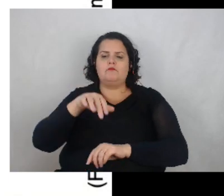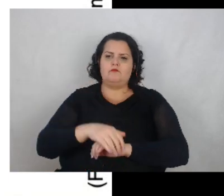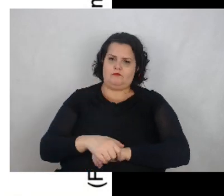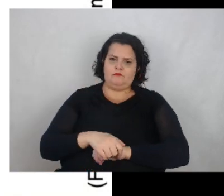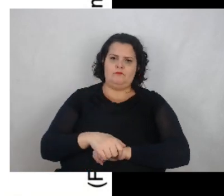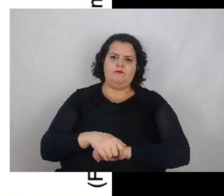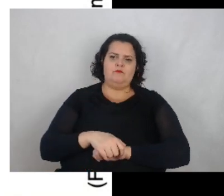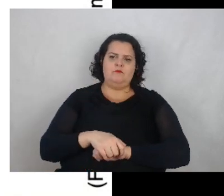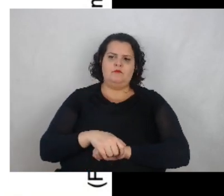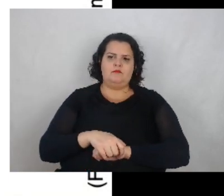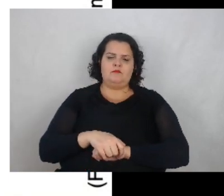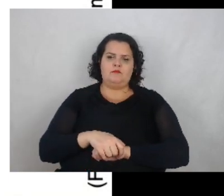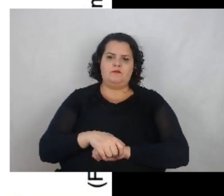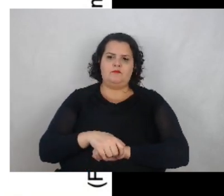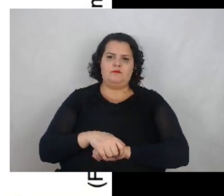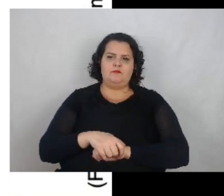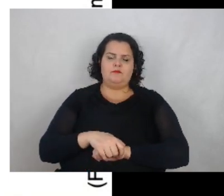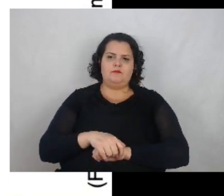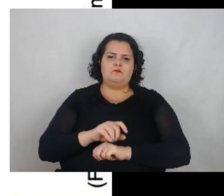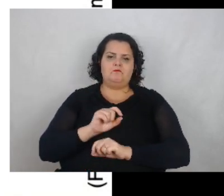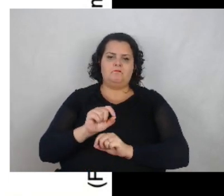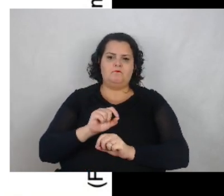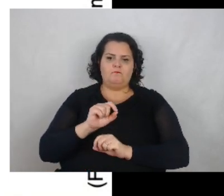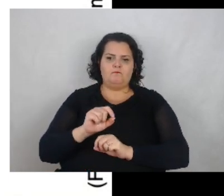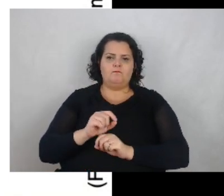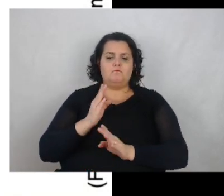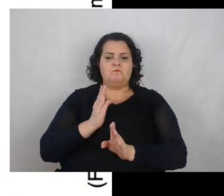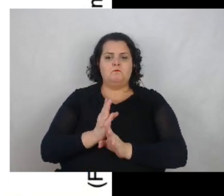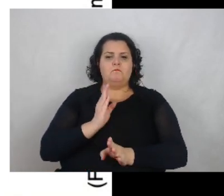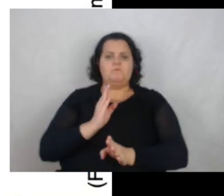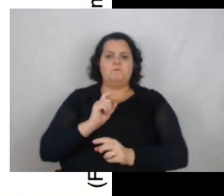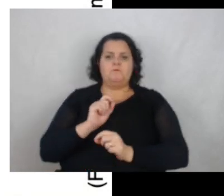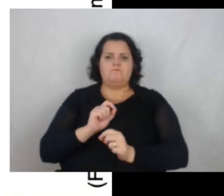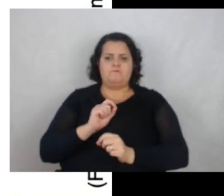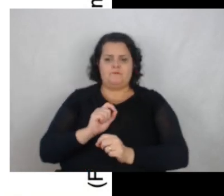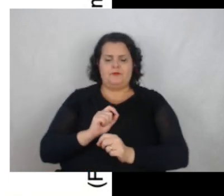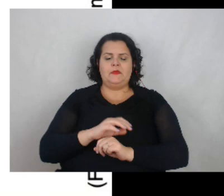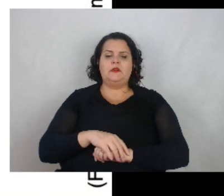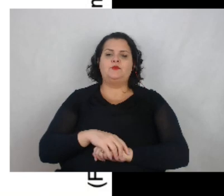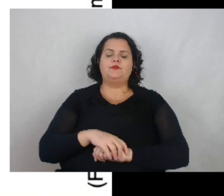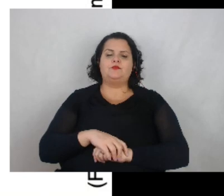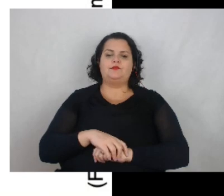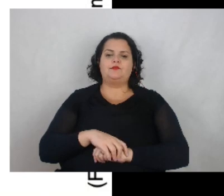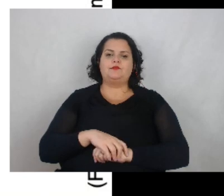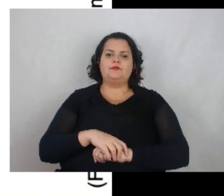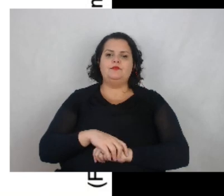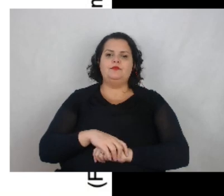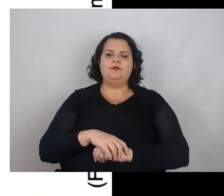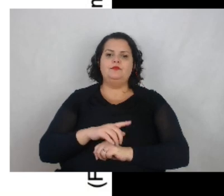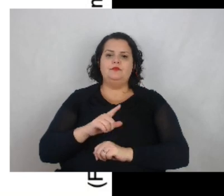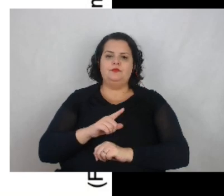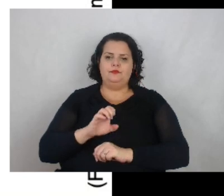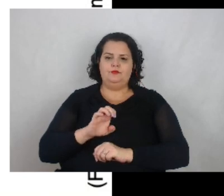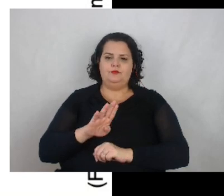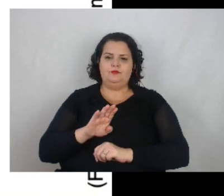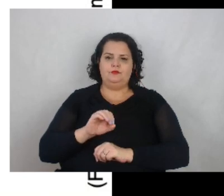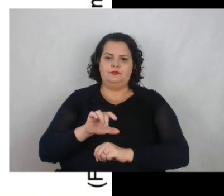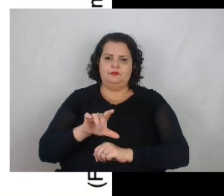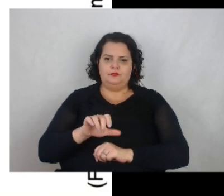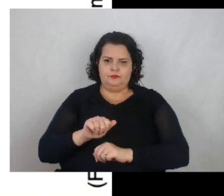Então, foi postulado que as vias de sinalização relacionadas à entrada do vírus Ebola